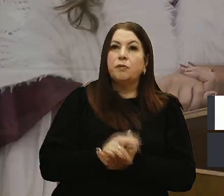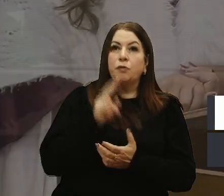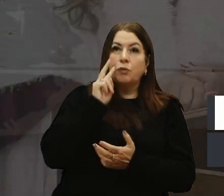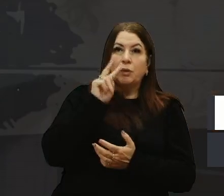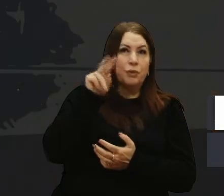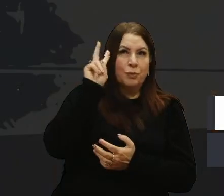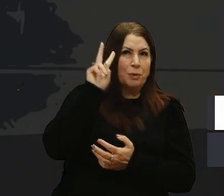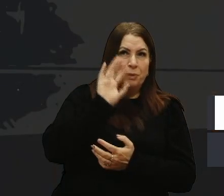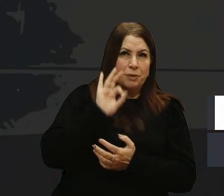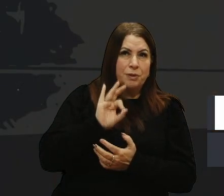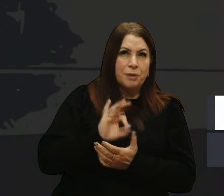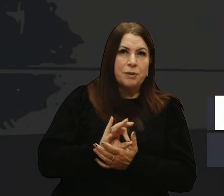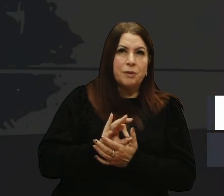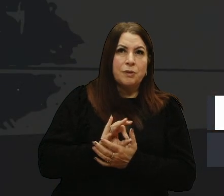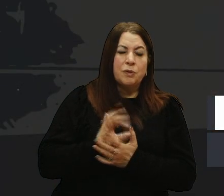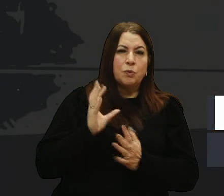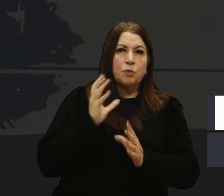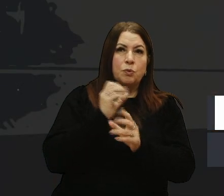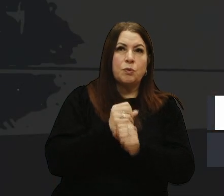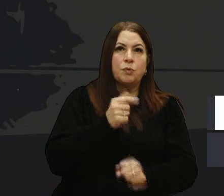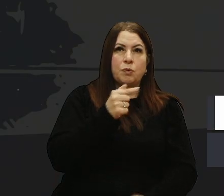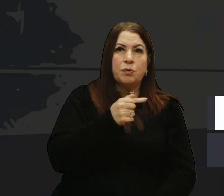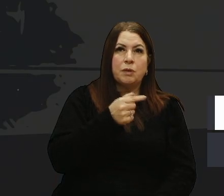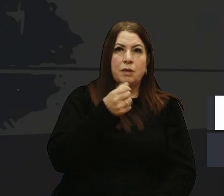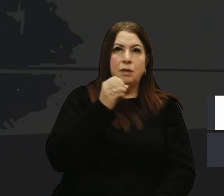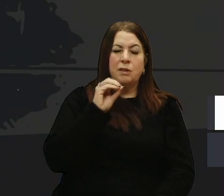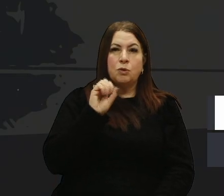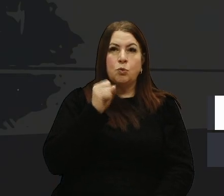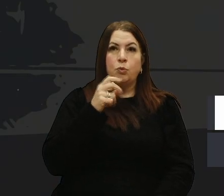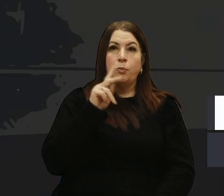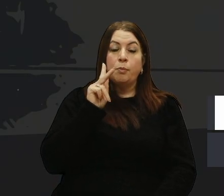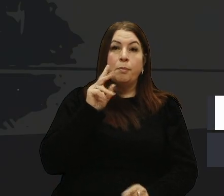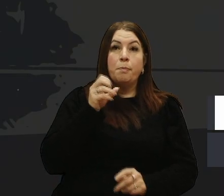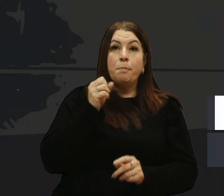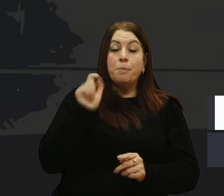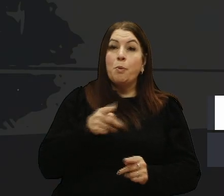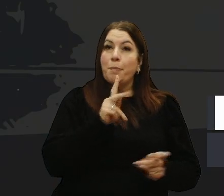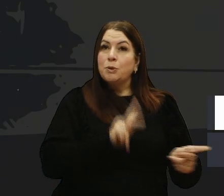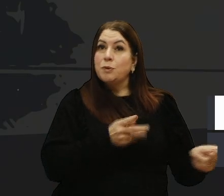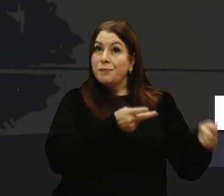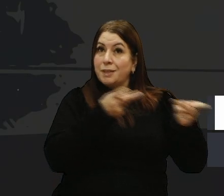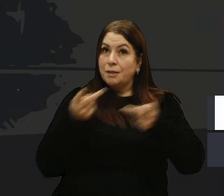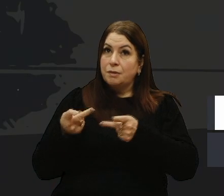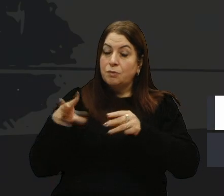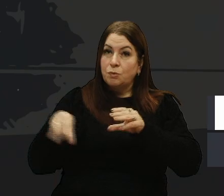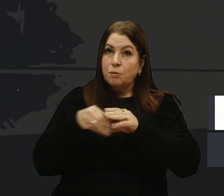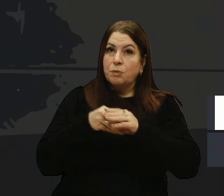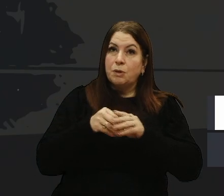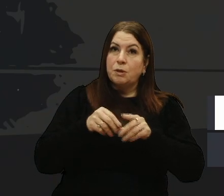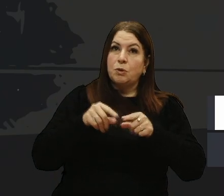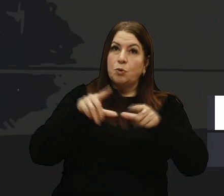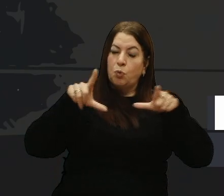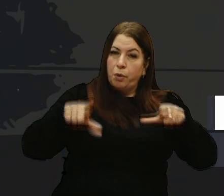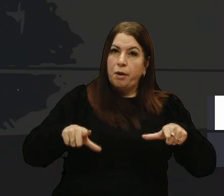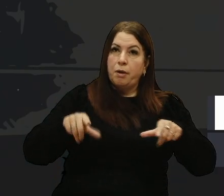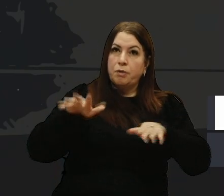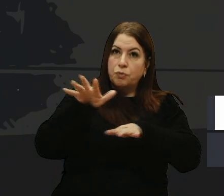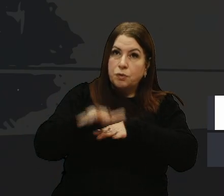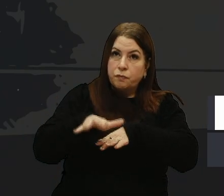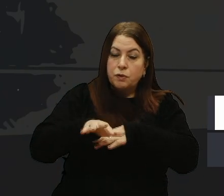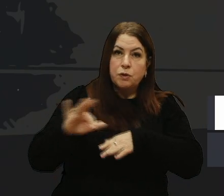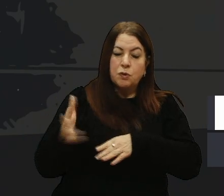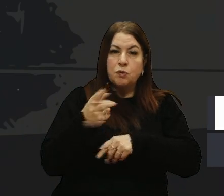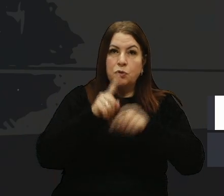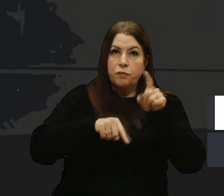lembro direito, mas foram um total de 708 mil visitantes à Festa da Uva. Isso inclui o parque, desfiles, todas